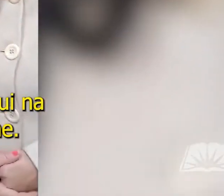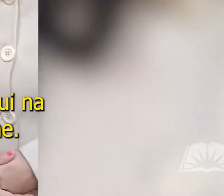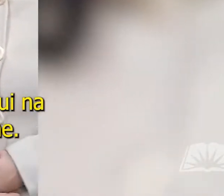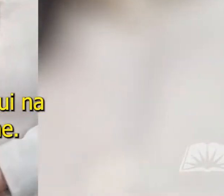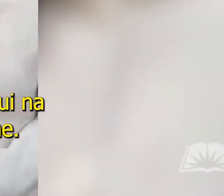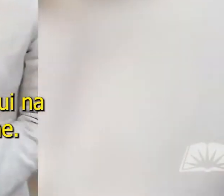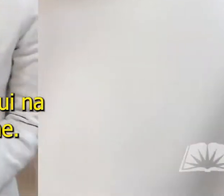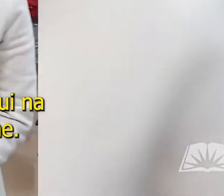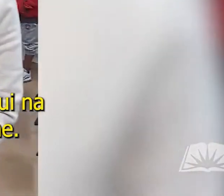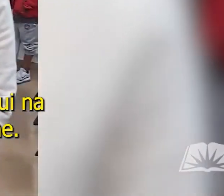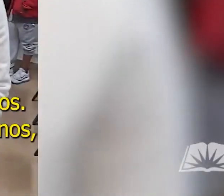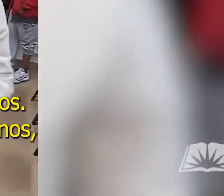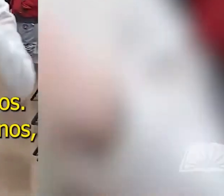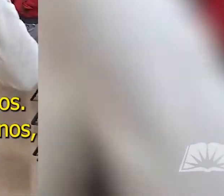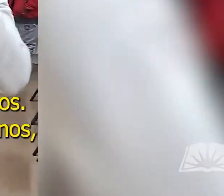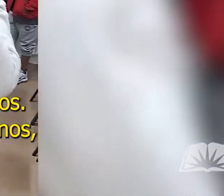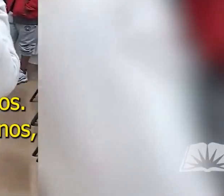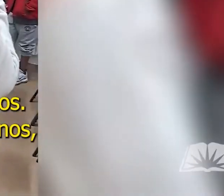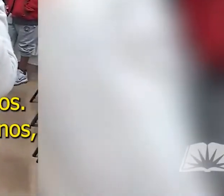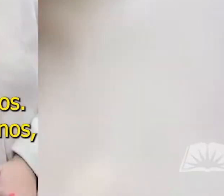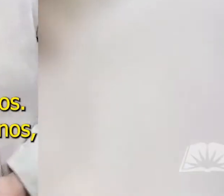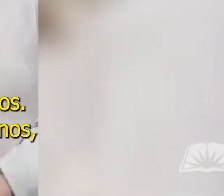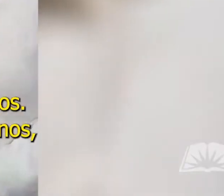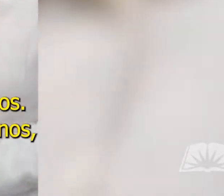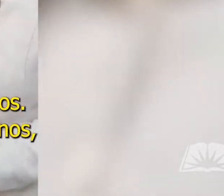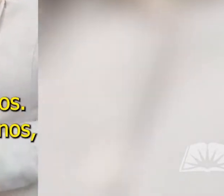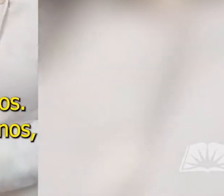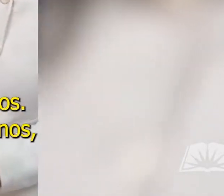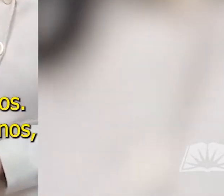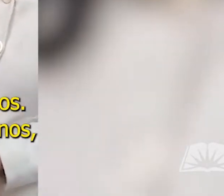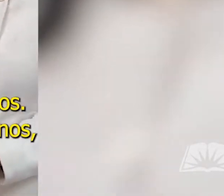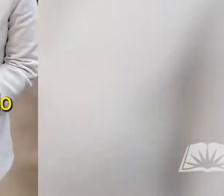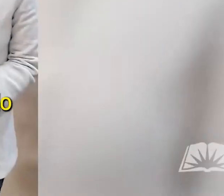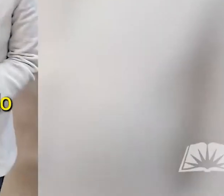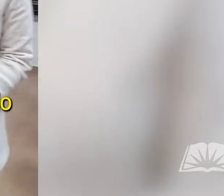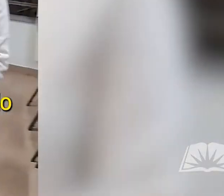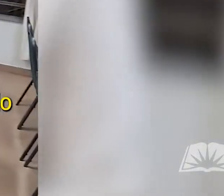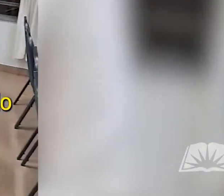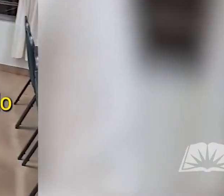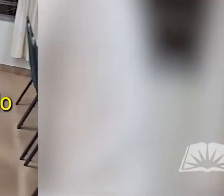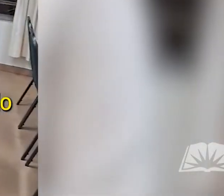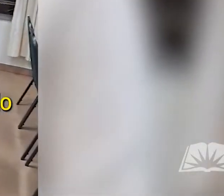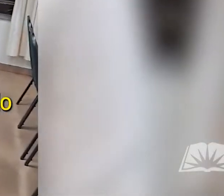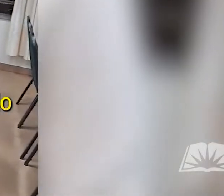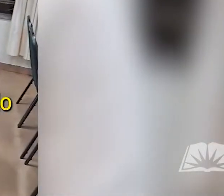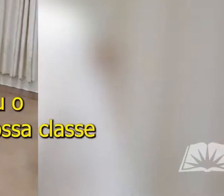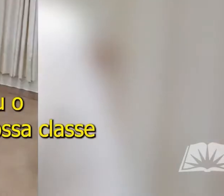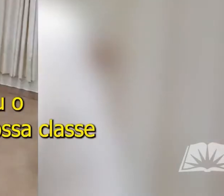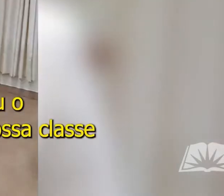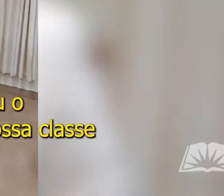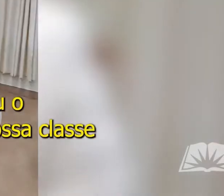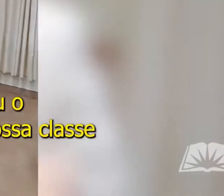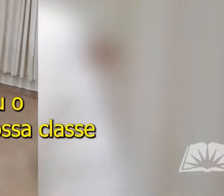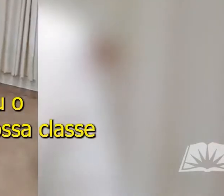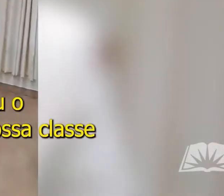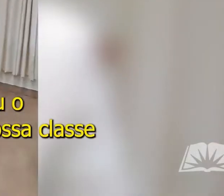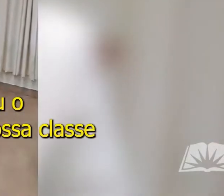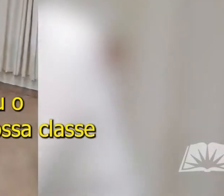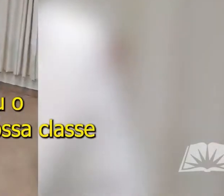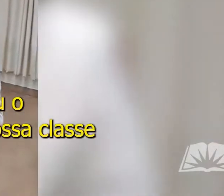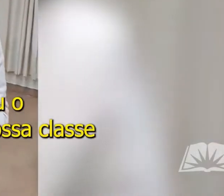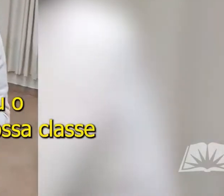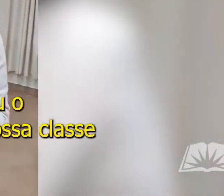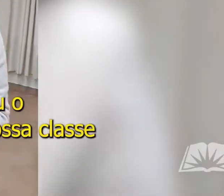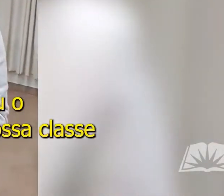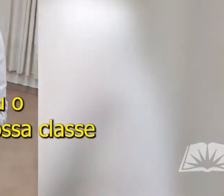A gente está aqui na classe da irmã Ana, a classe São Marcos. Apresente seus alunos sobre o seminário missionário. A gente implantou o